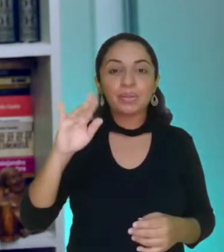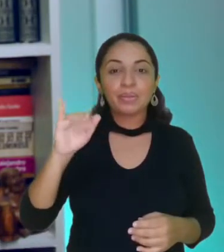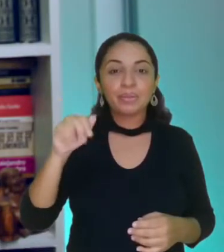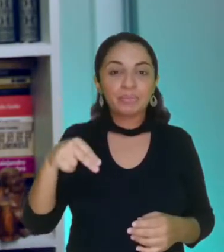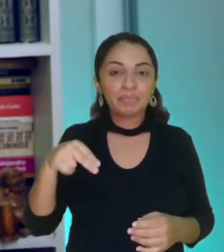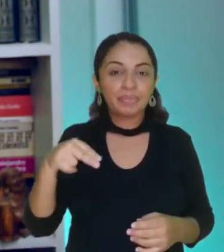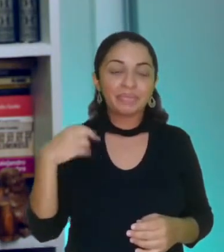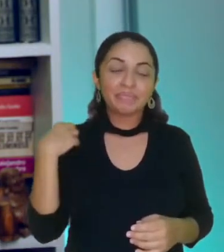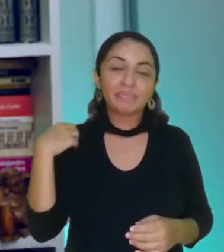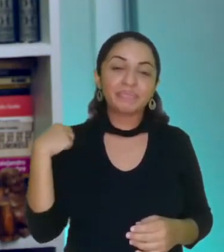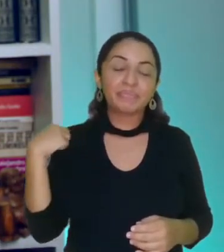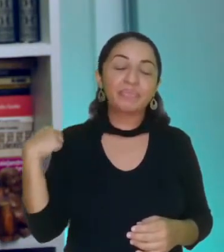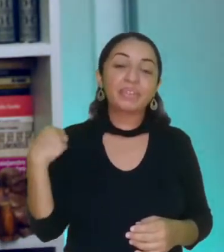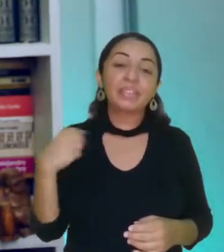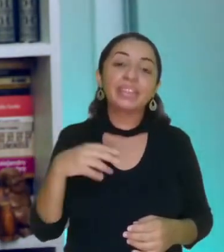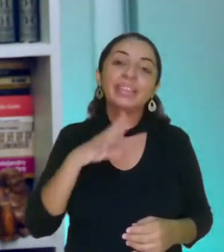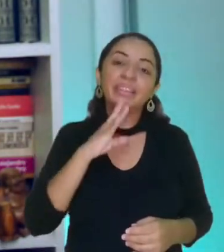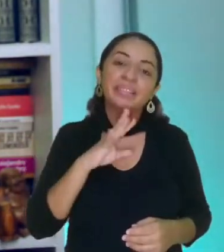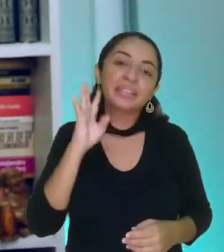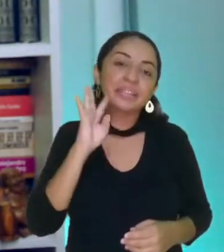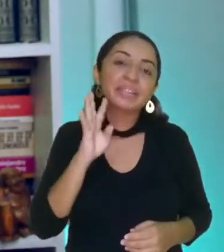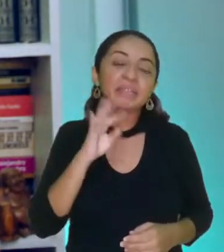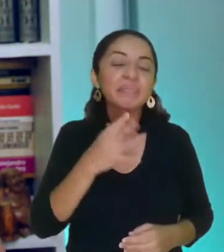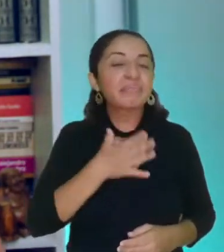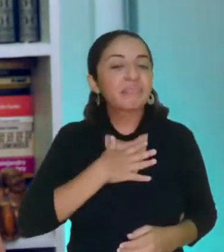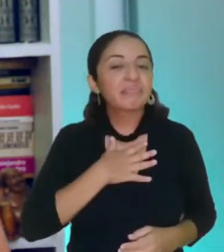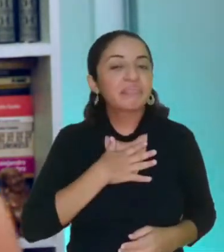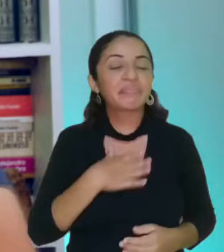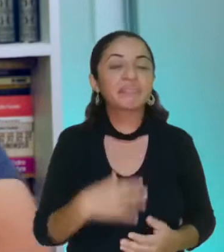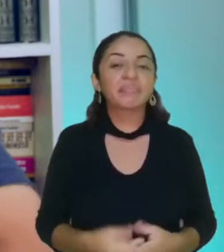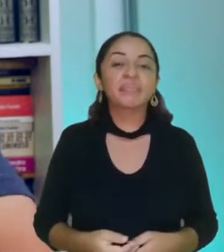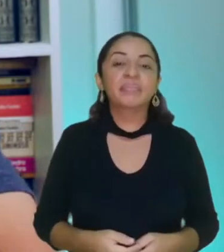divertido. Não sabia que tinha essa edição. Legal, gostei.